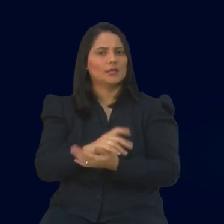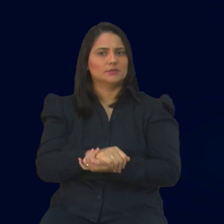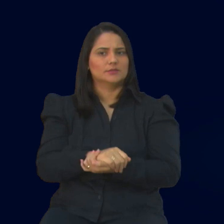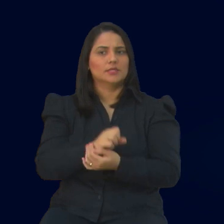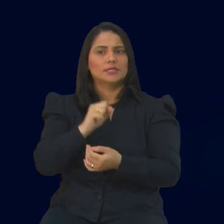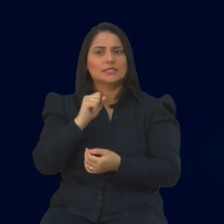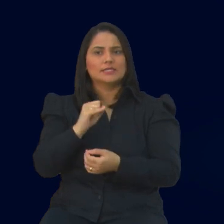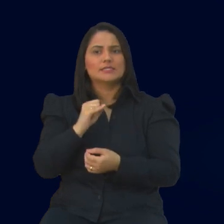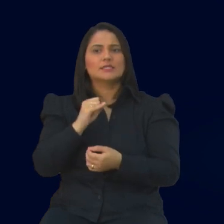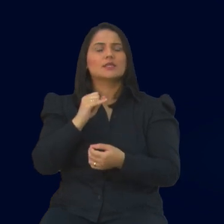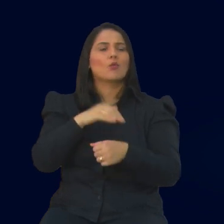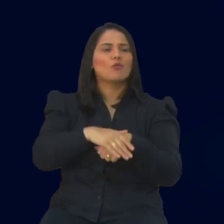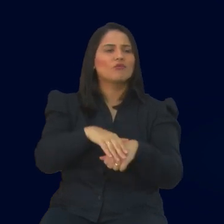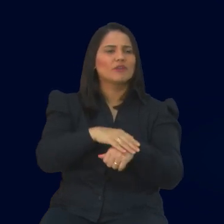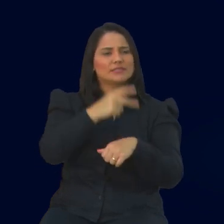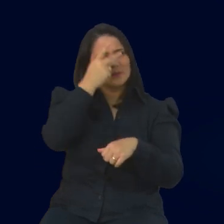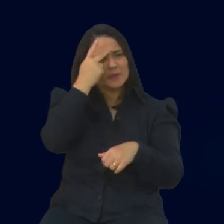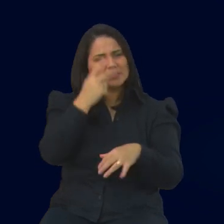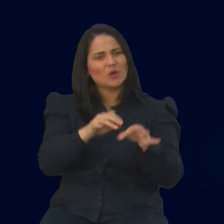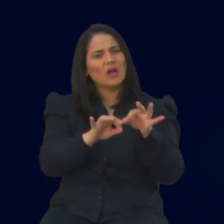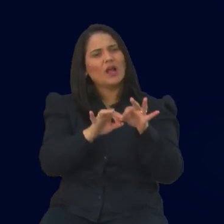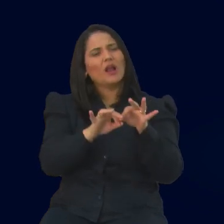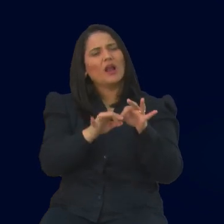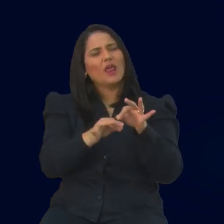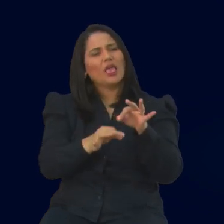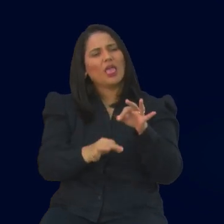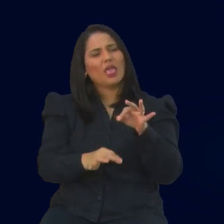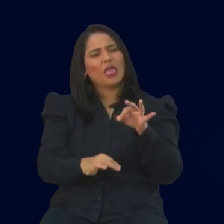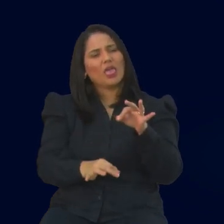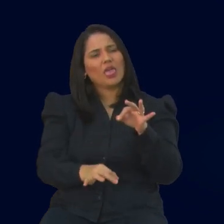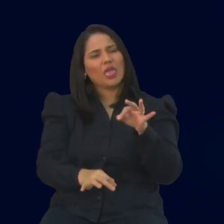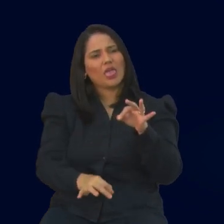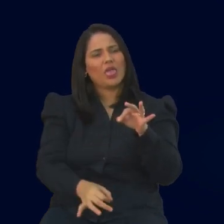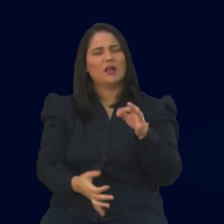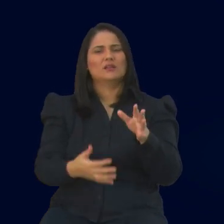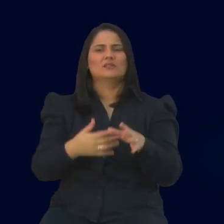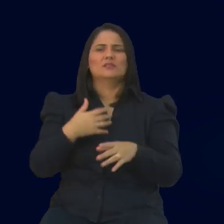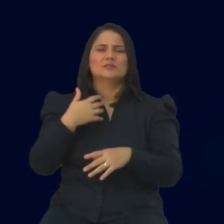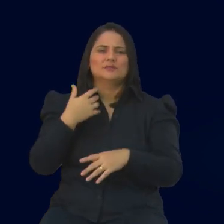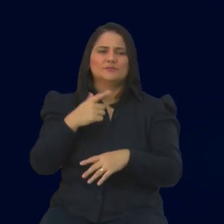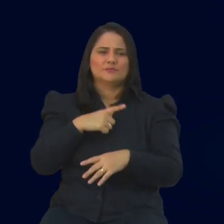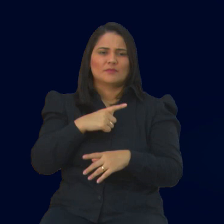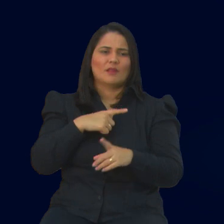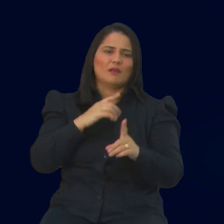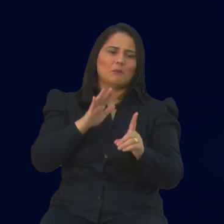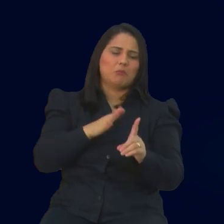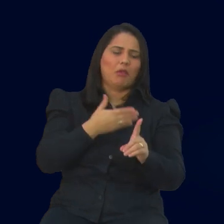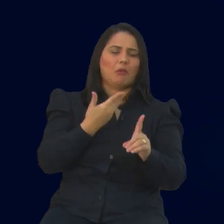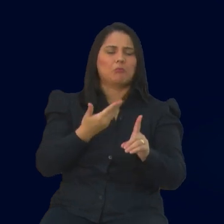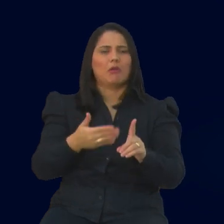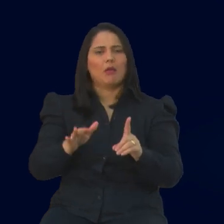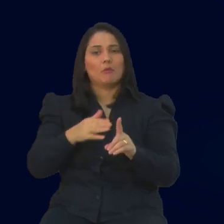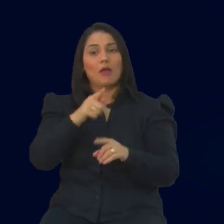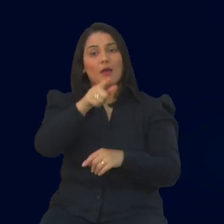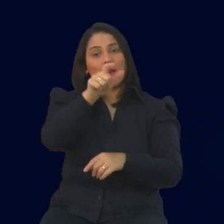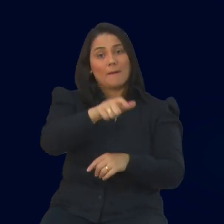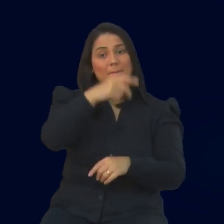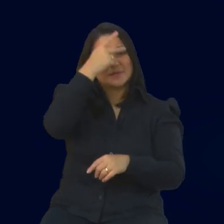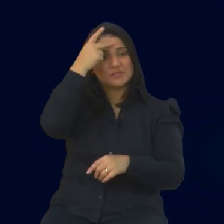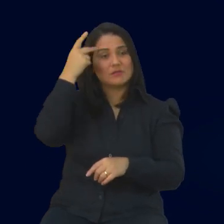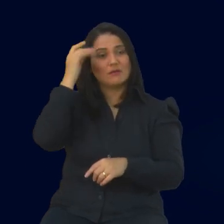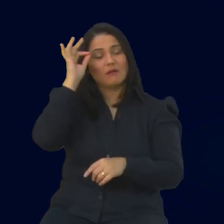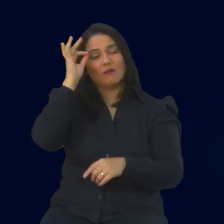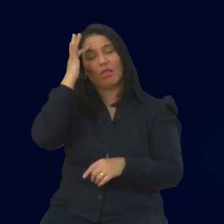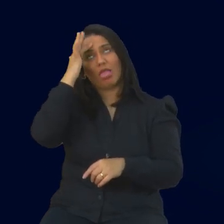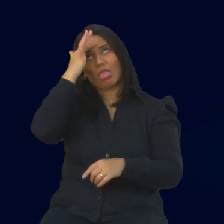pessoas prolixas, que dão mil voltas, que falam demais? O seu ouvinte se dispersa, ele vai